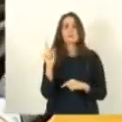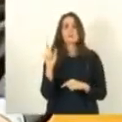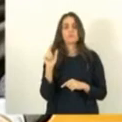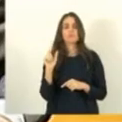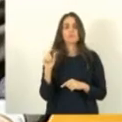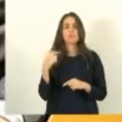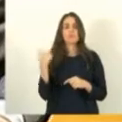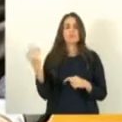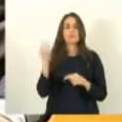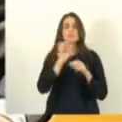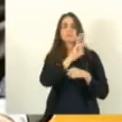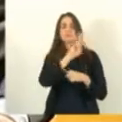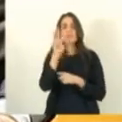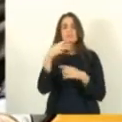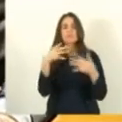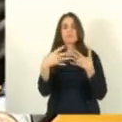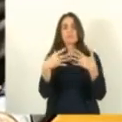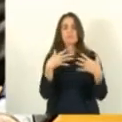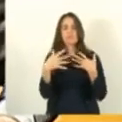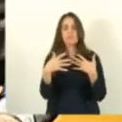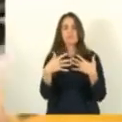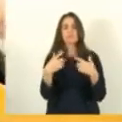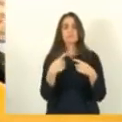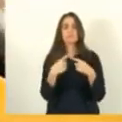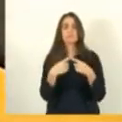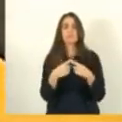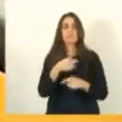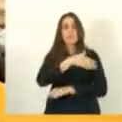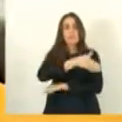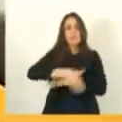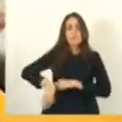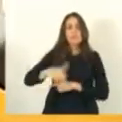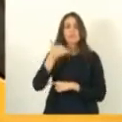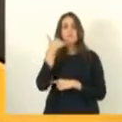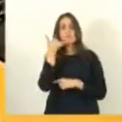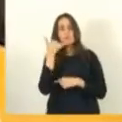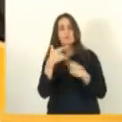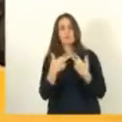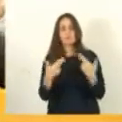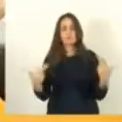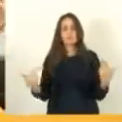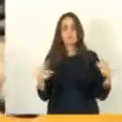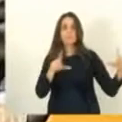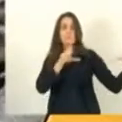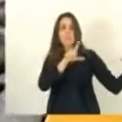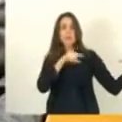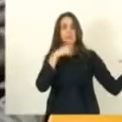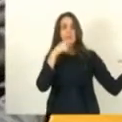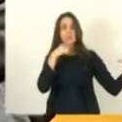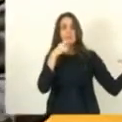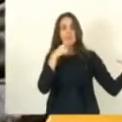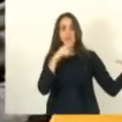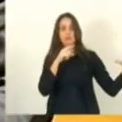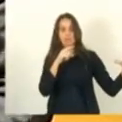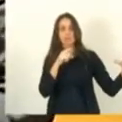da transparência, porque Vossa Excelência coloca para botar endereços, telefones, então numa placa ficaria um pouco